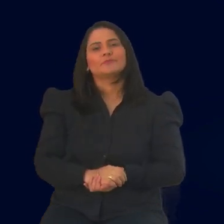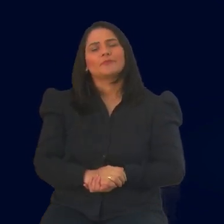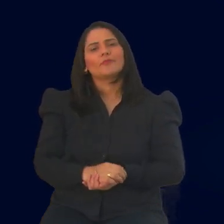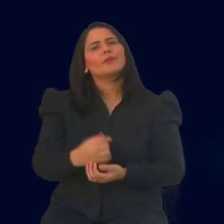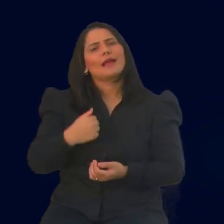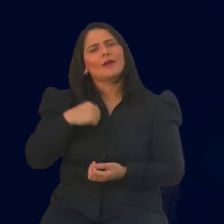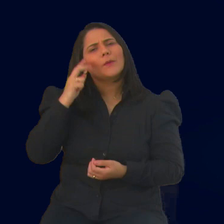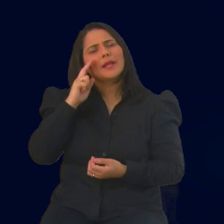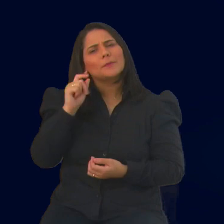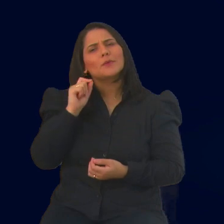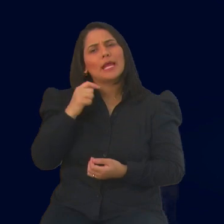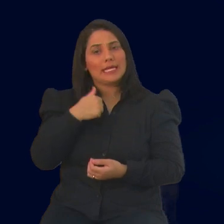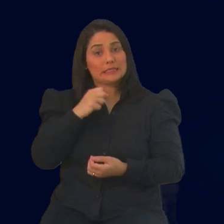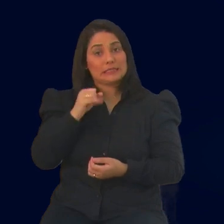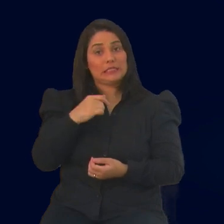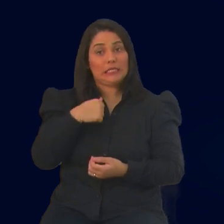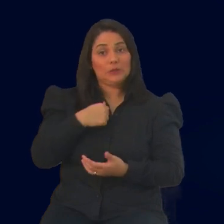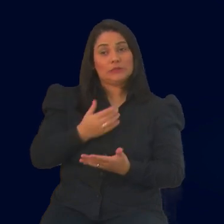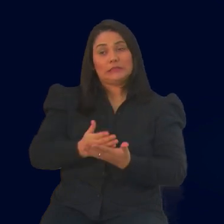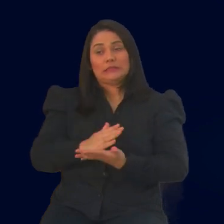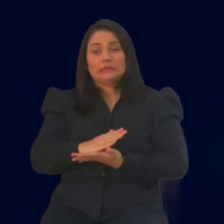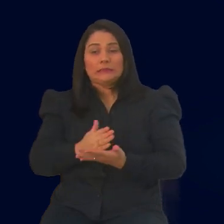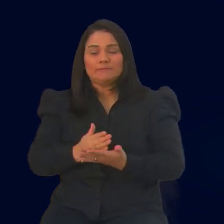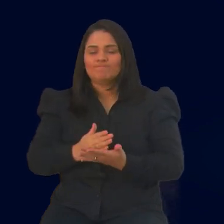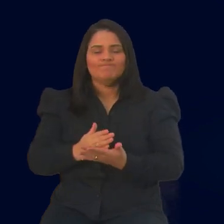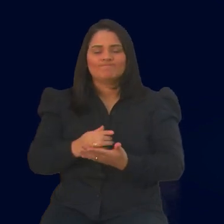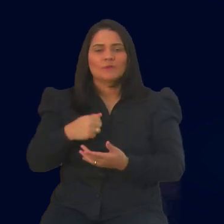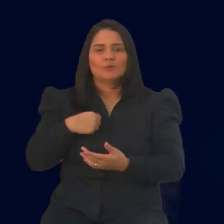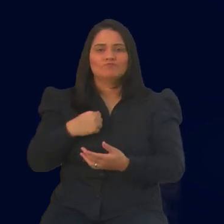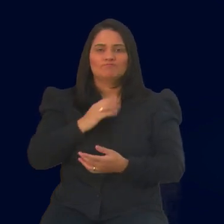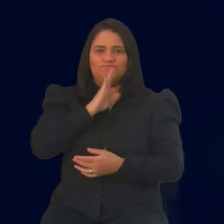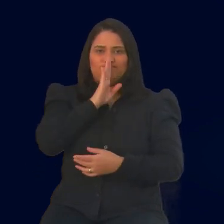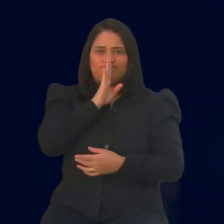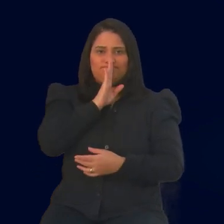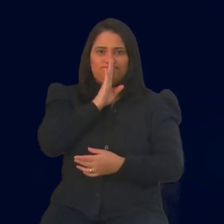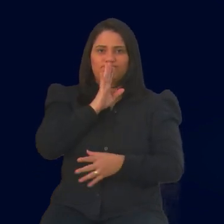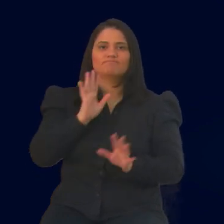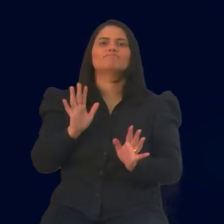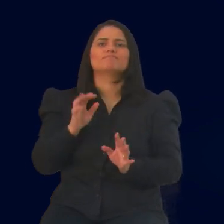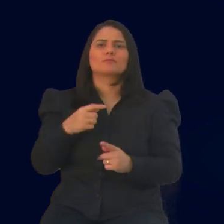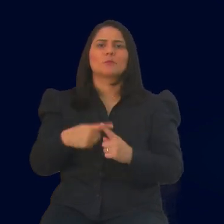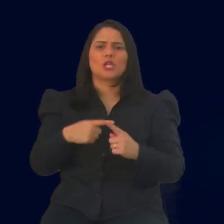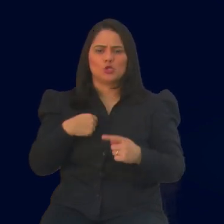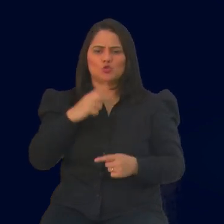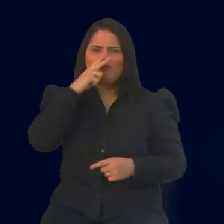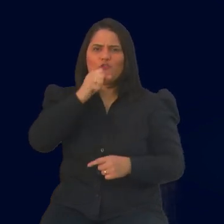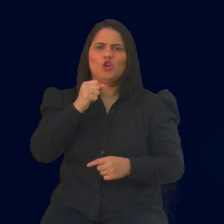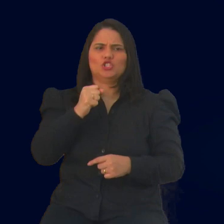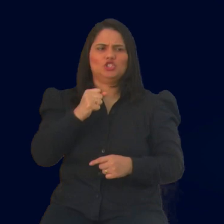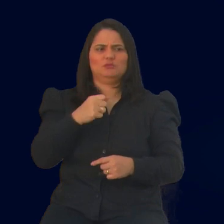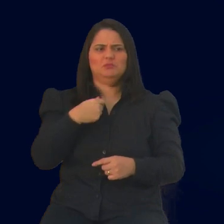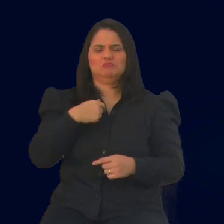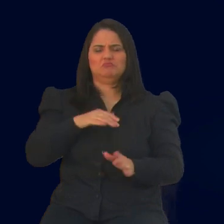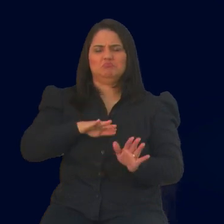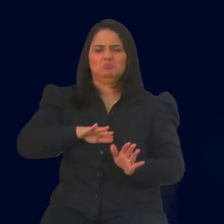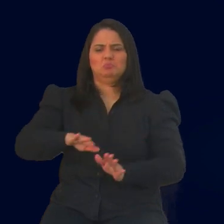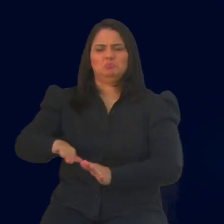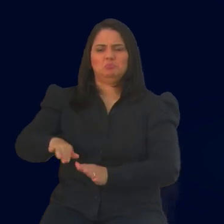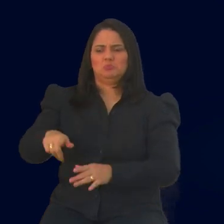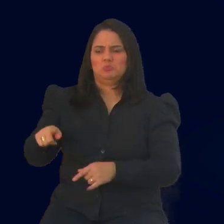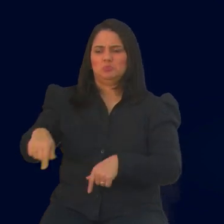aquilo que me incomodava, eu guardava. E eu achava isso um sinal de força da minha